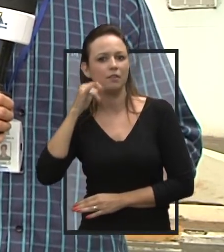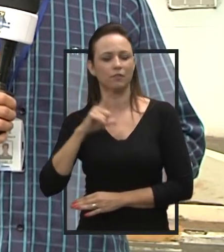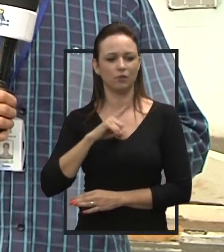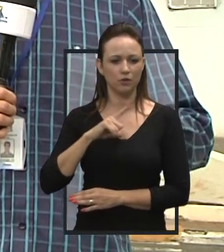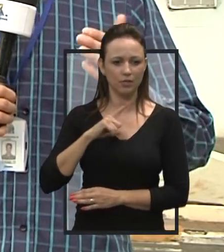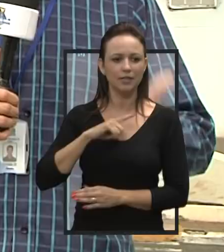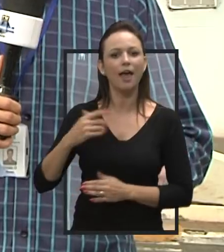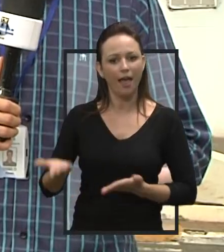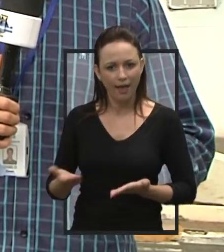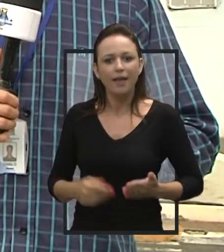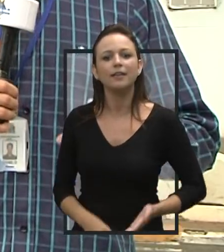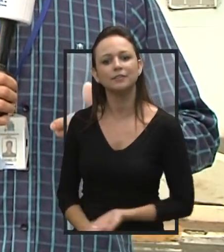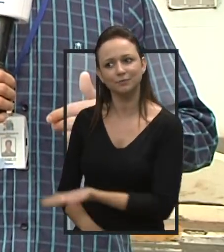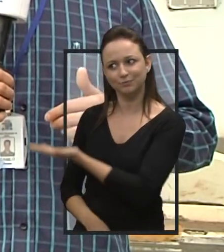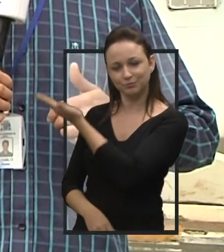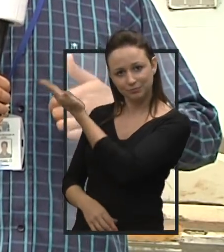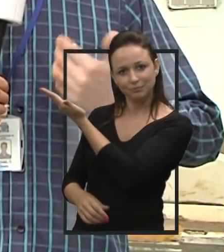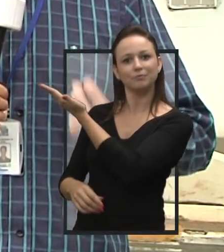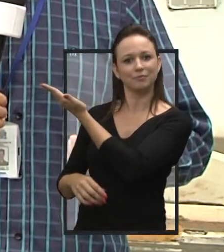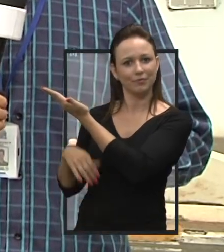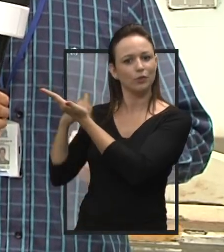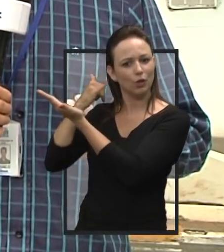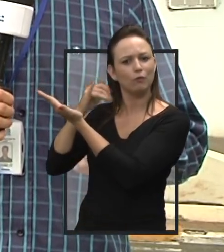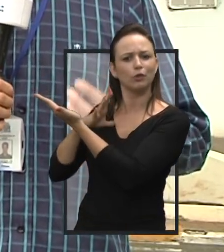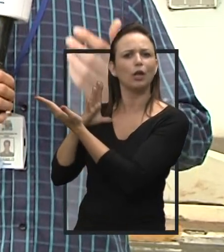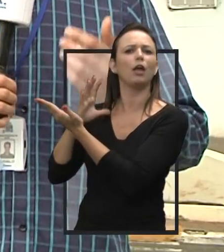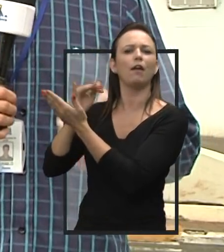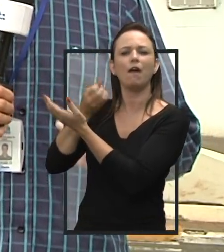contato é o 14 3602